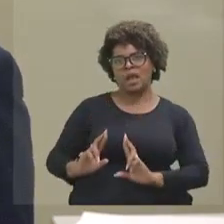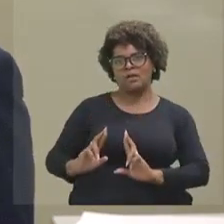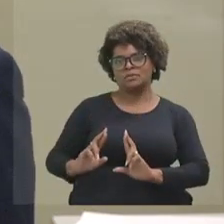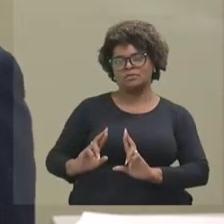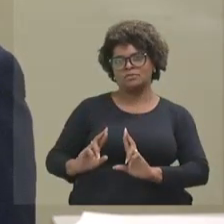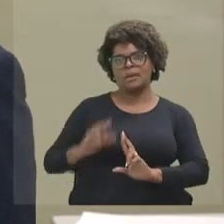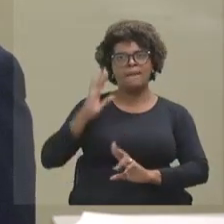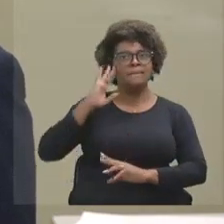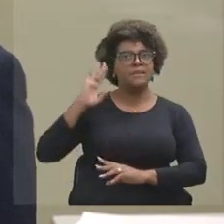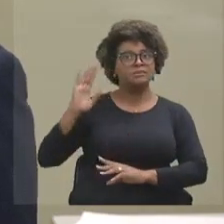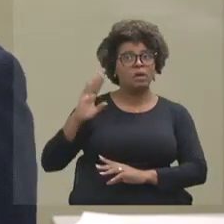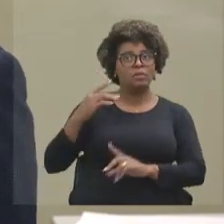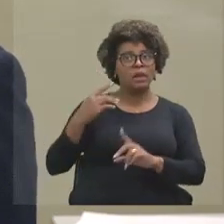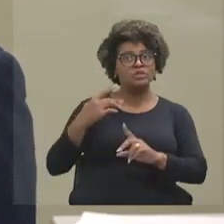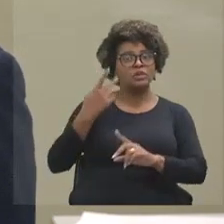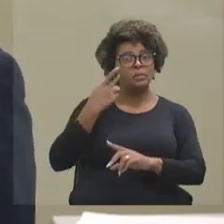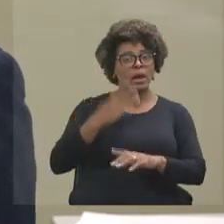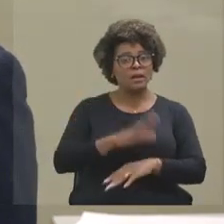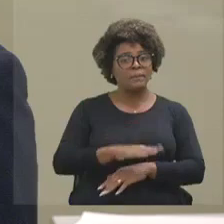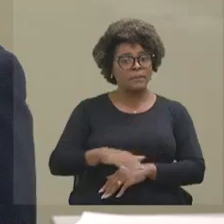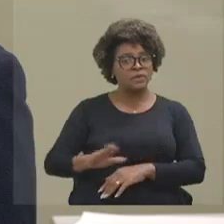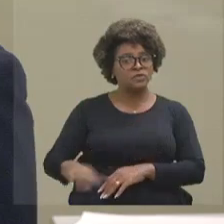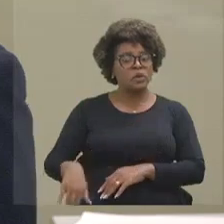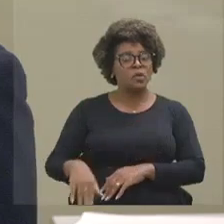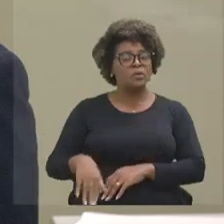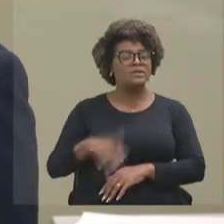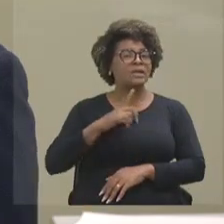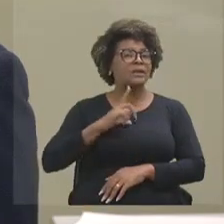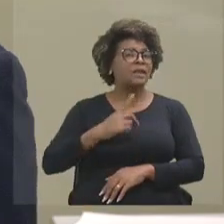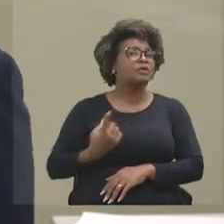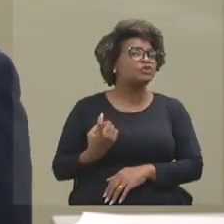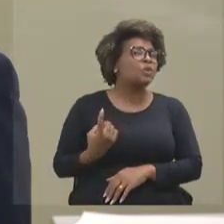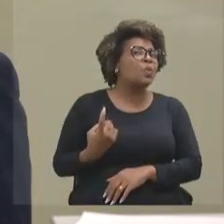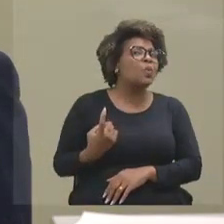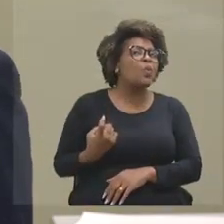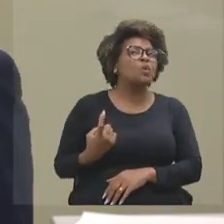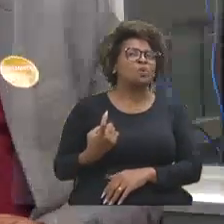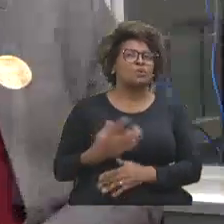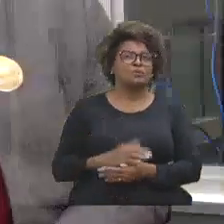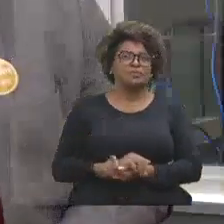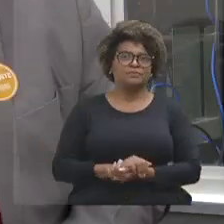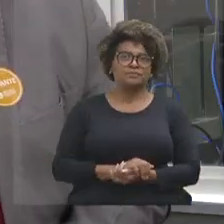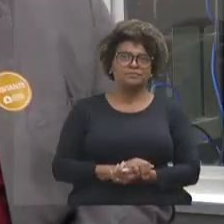como única porta de cuidar da sua doença o sistema único